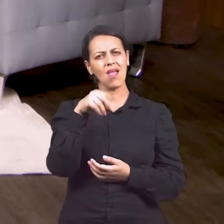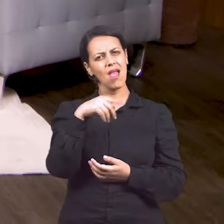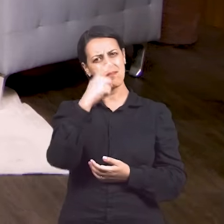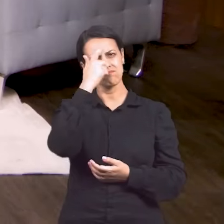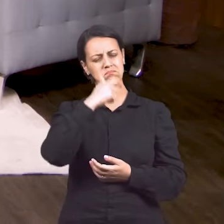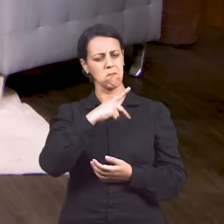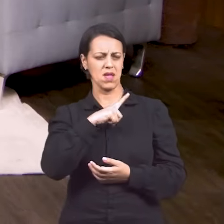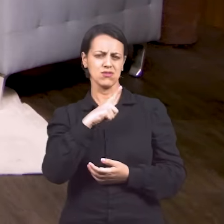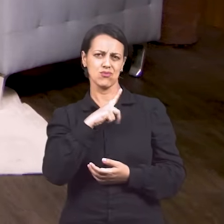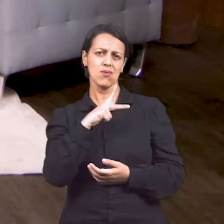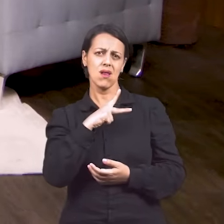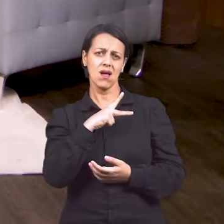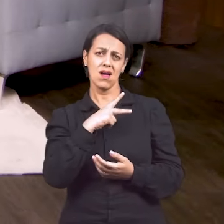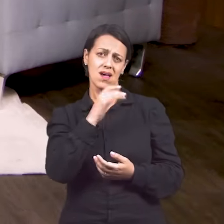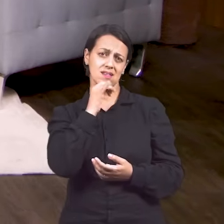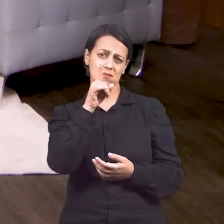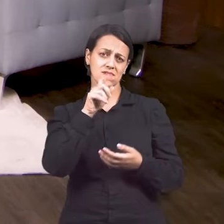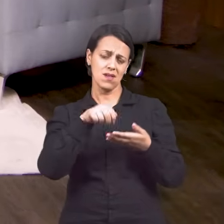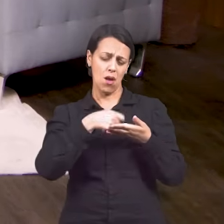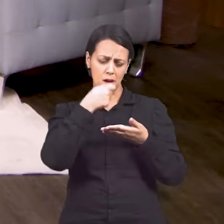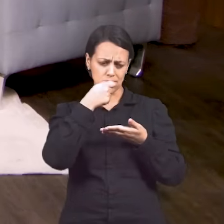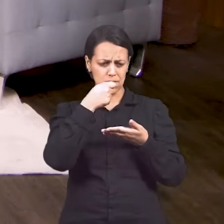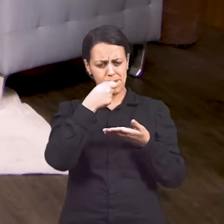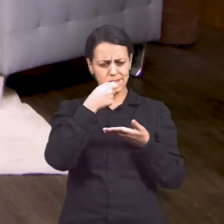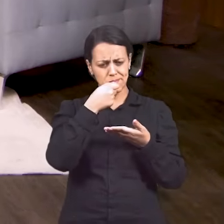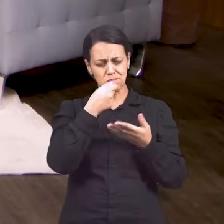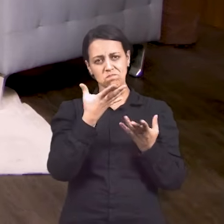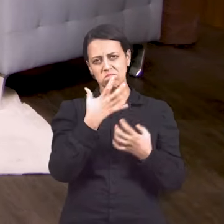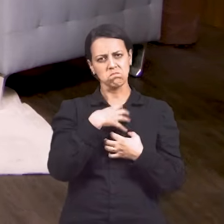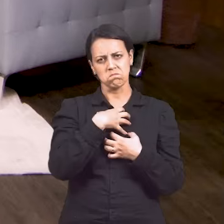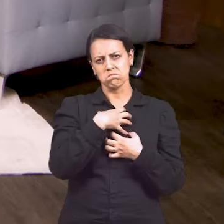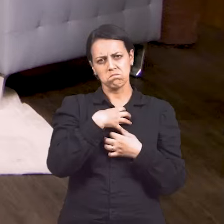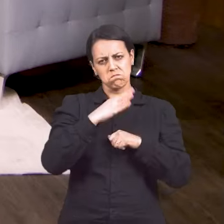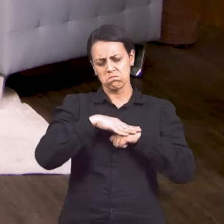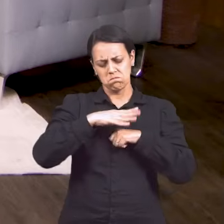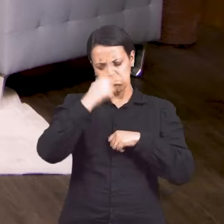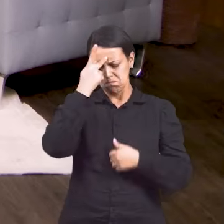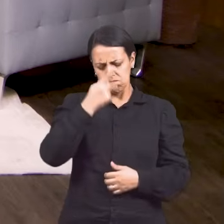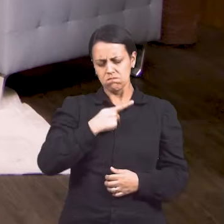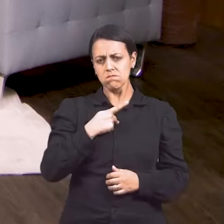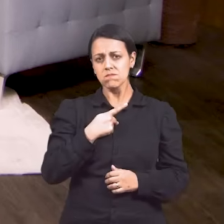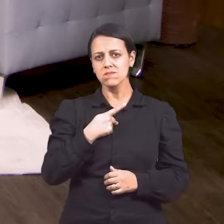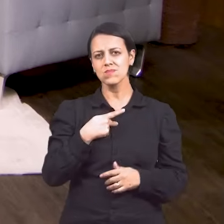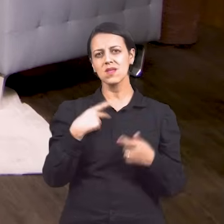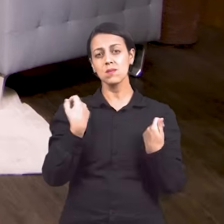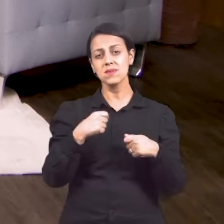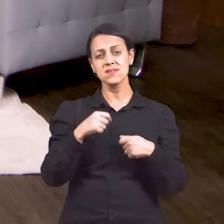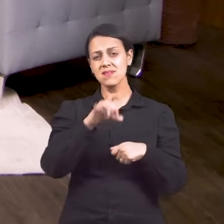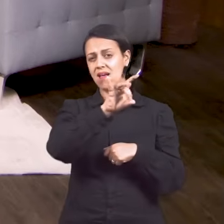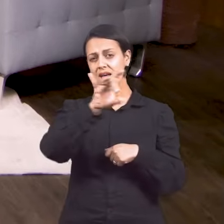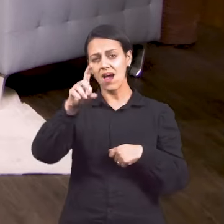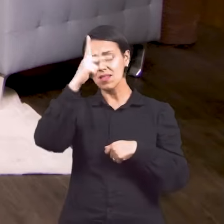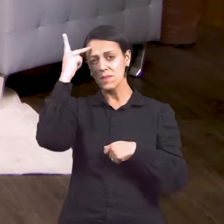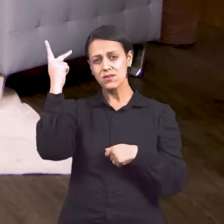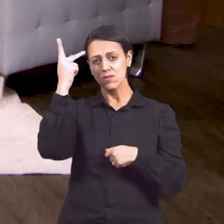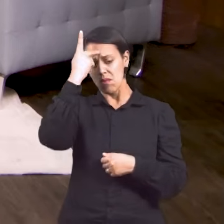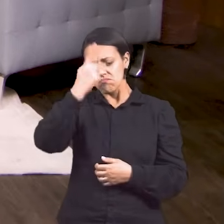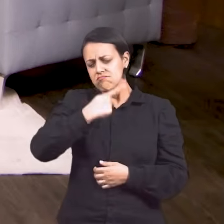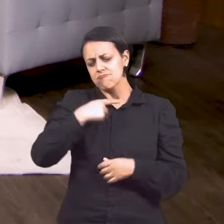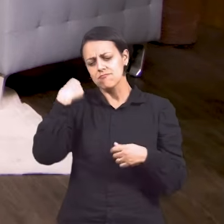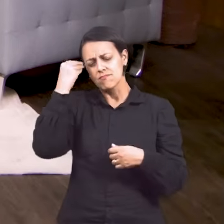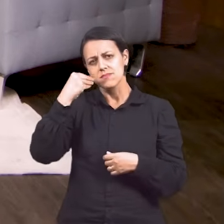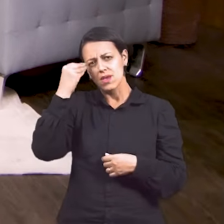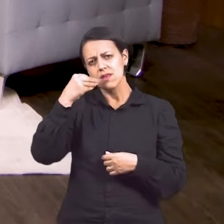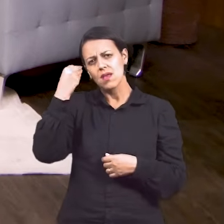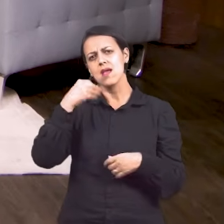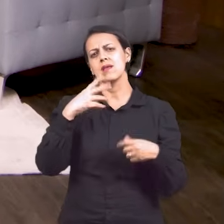come, quem sente é você, não sou eu. Você está comendo aqui, não sou eu que estou sentindo. Então, o irmão precisa viver uma experiência com o recurso da graça. Ele precisa buscar o